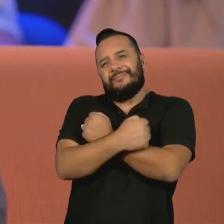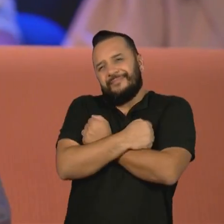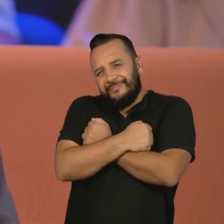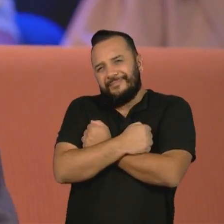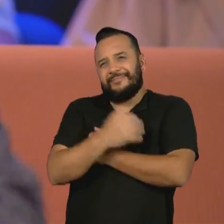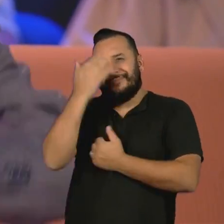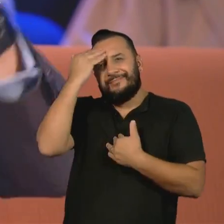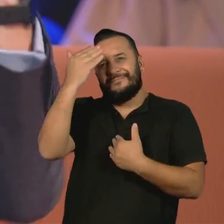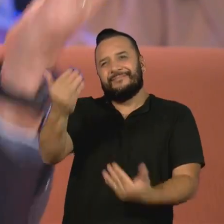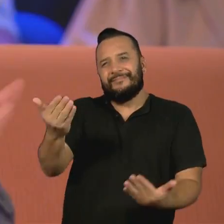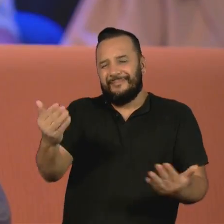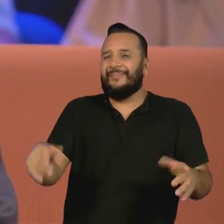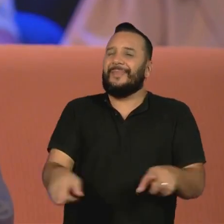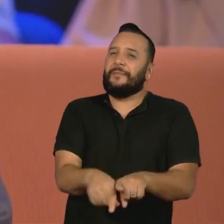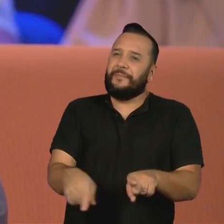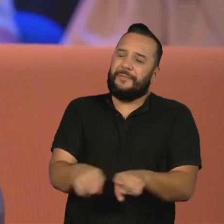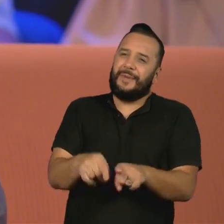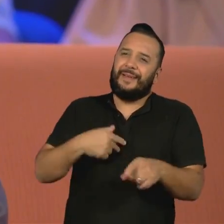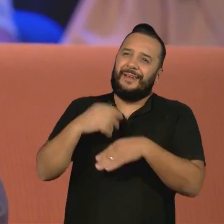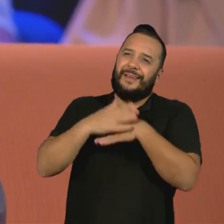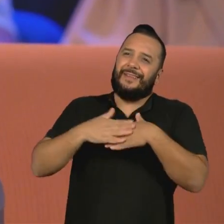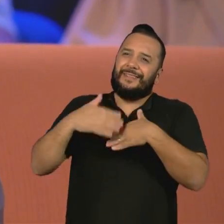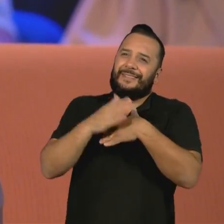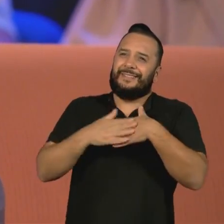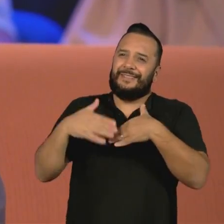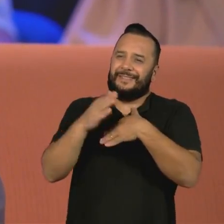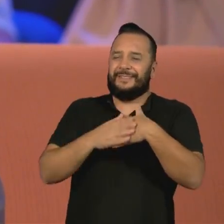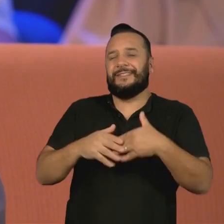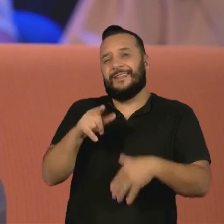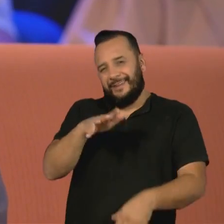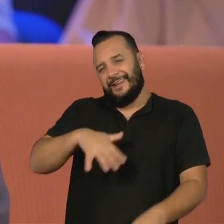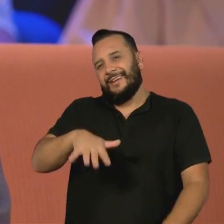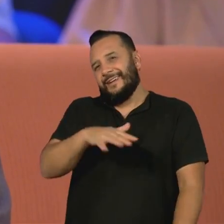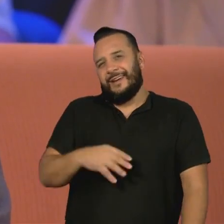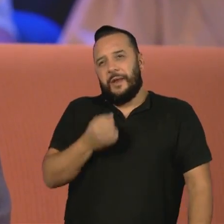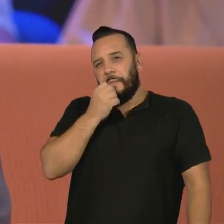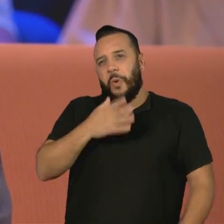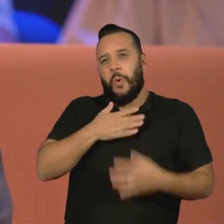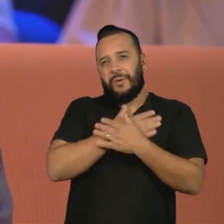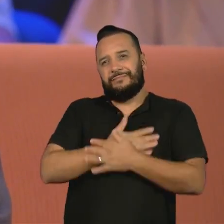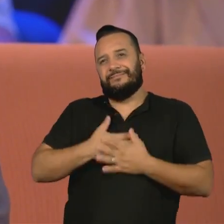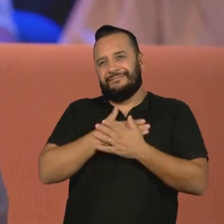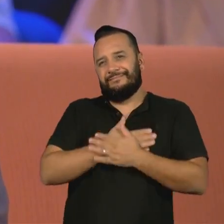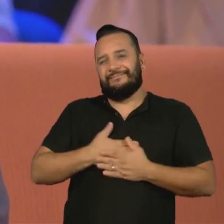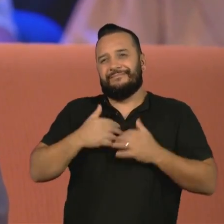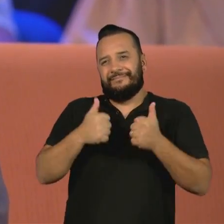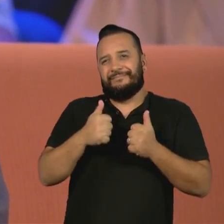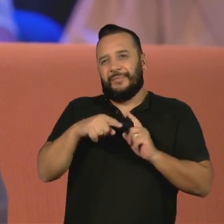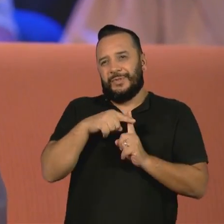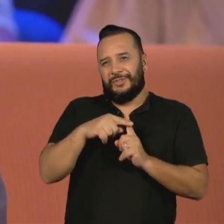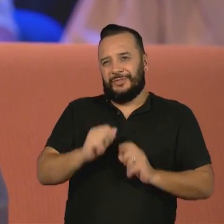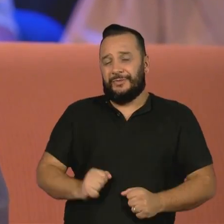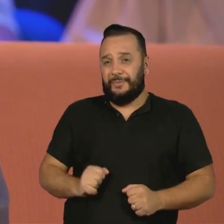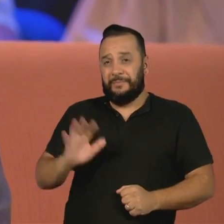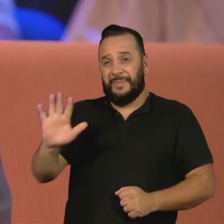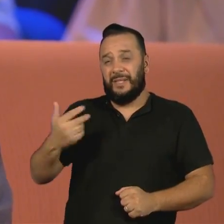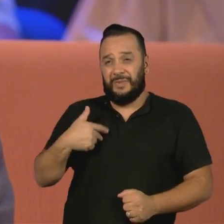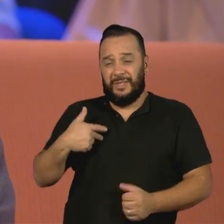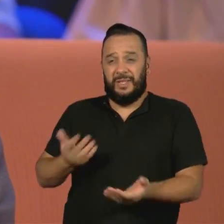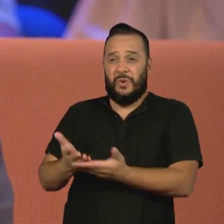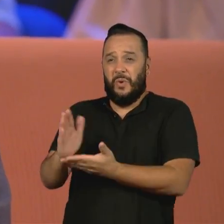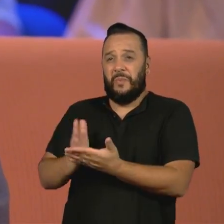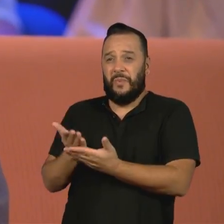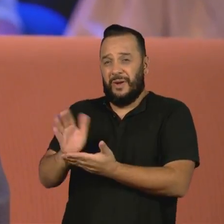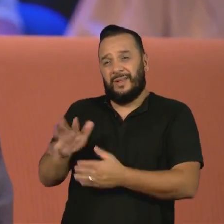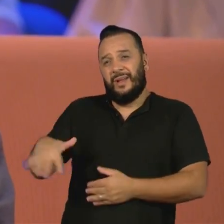abraça, enfim, te cobre de carinho, isso é um barato. O que é frustrante hoje, eu acho que para a advocacia,